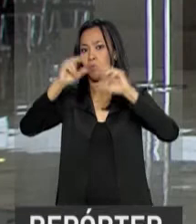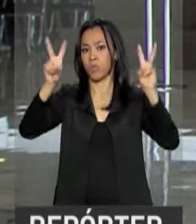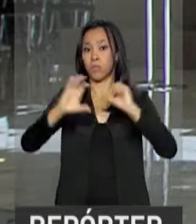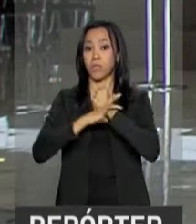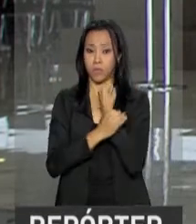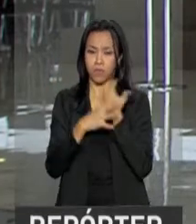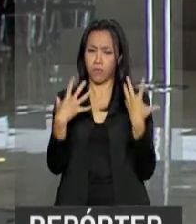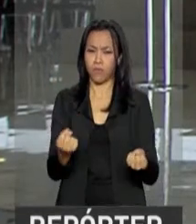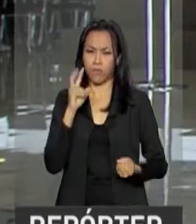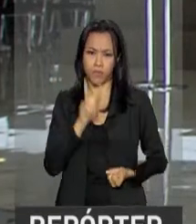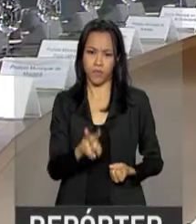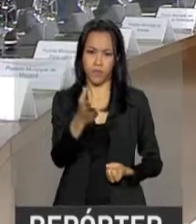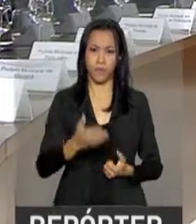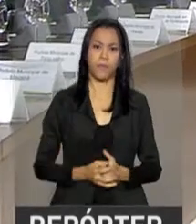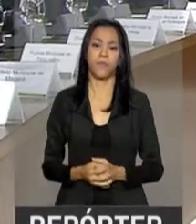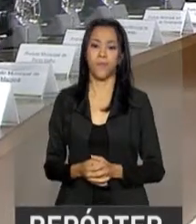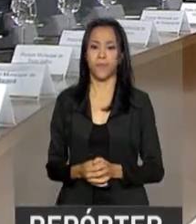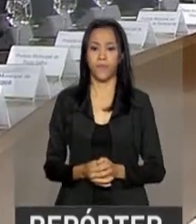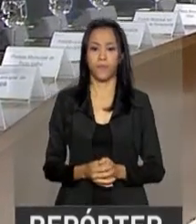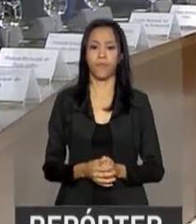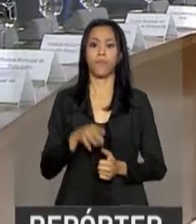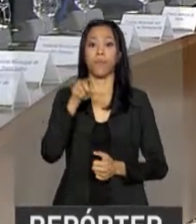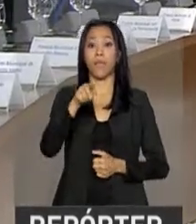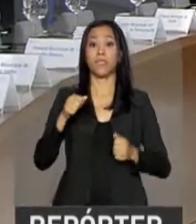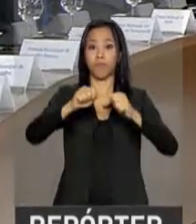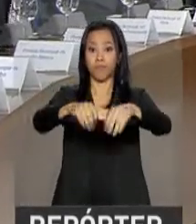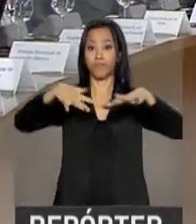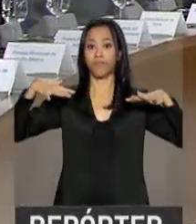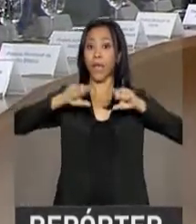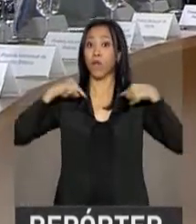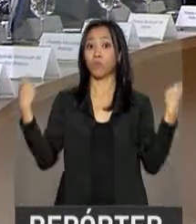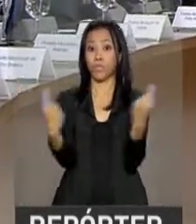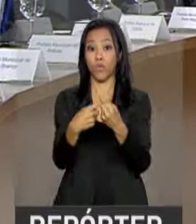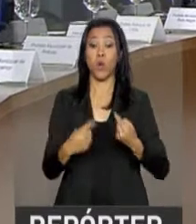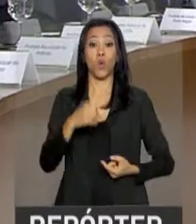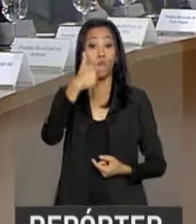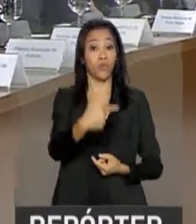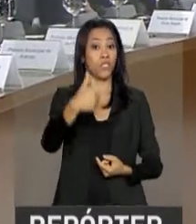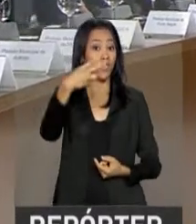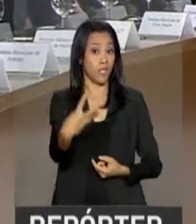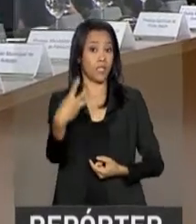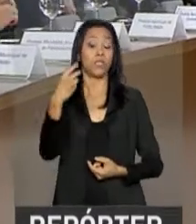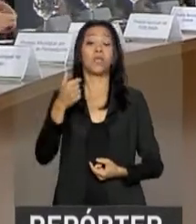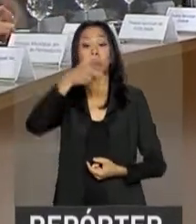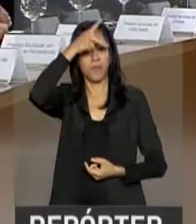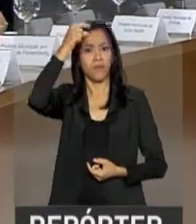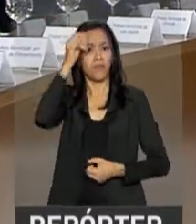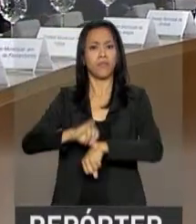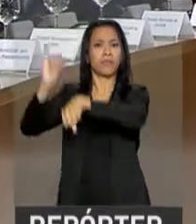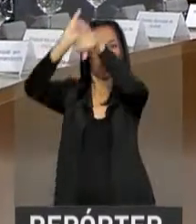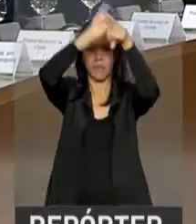na reportagem a reunião com 23 prefeitos de capitais foi mais uma iniciativa do presidente